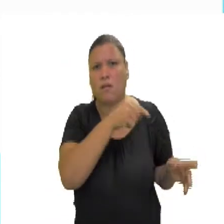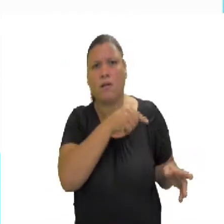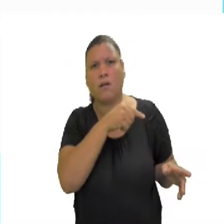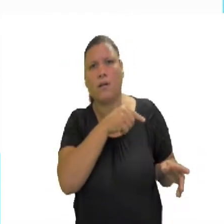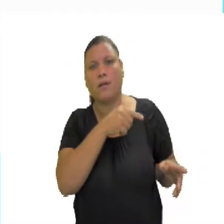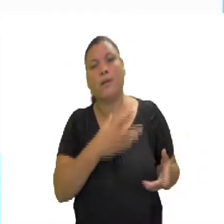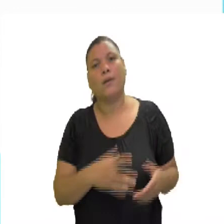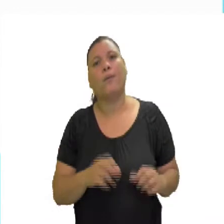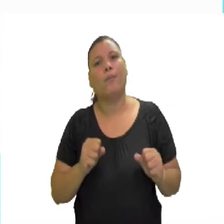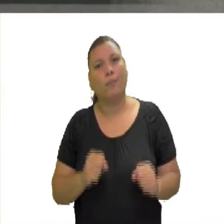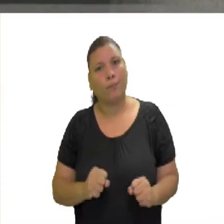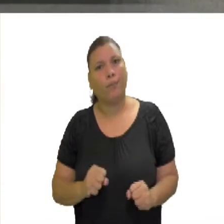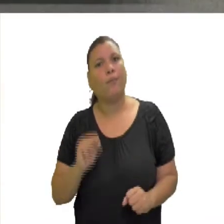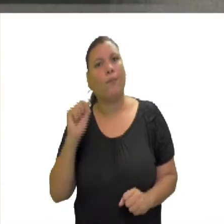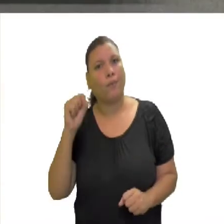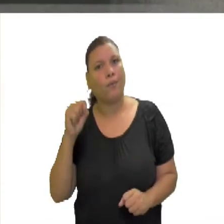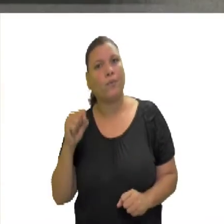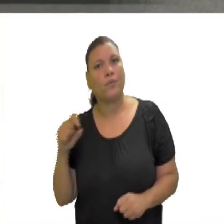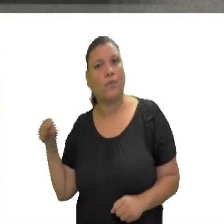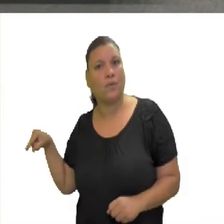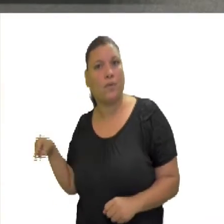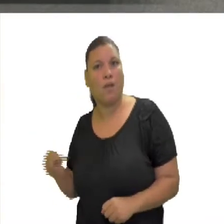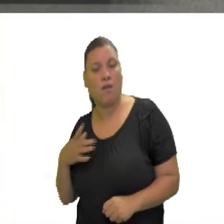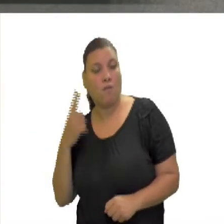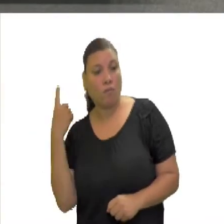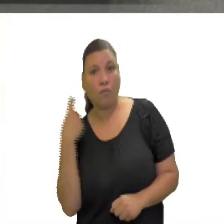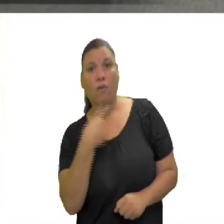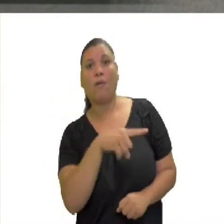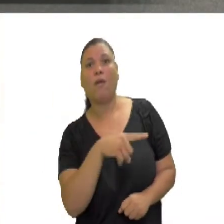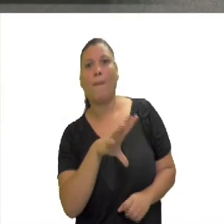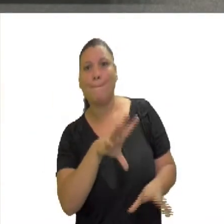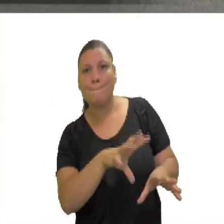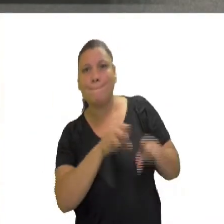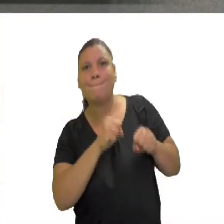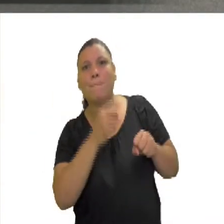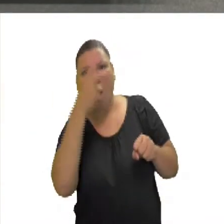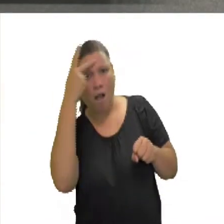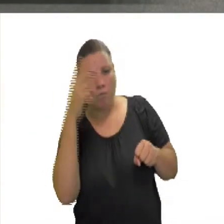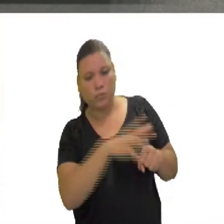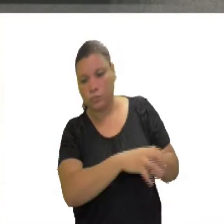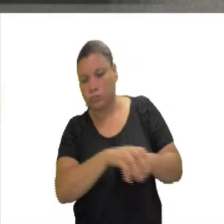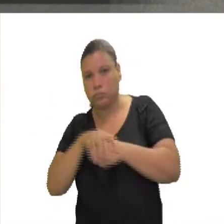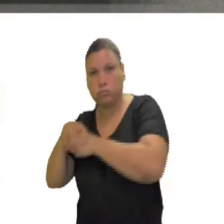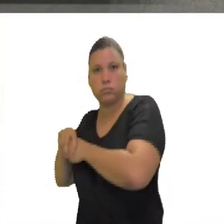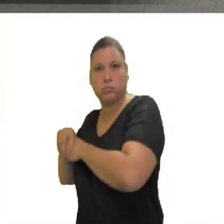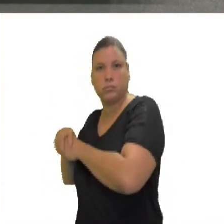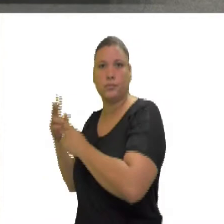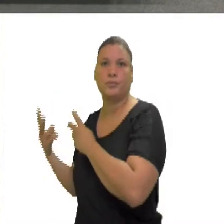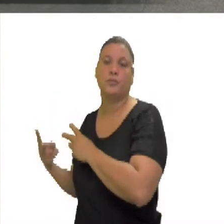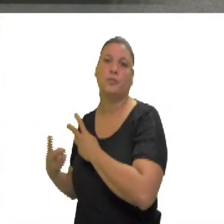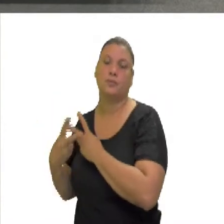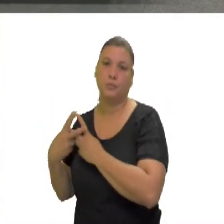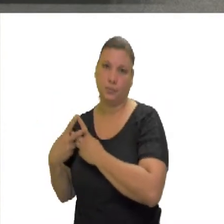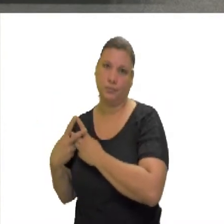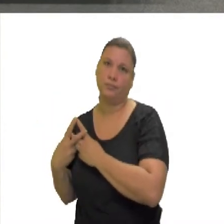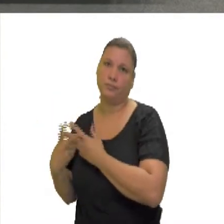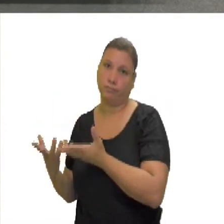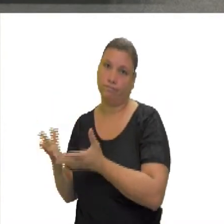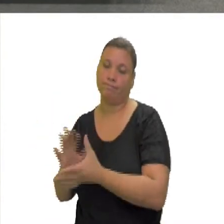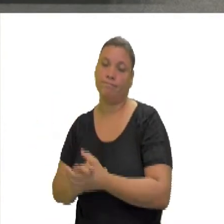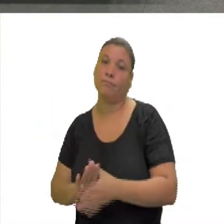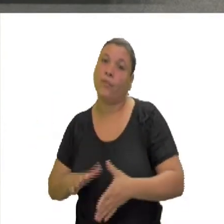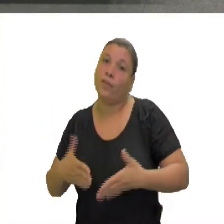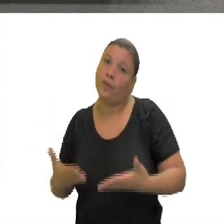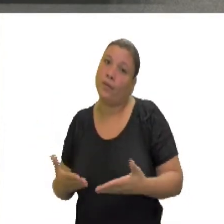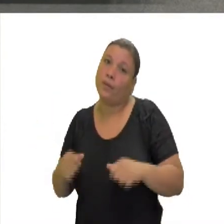preso, você poderia ser acusado, porque as estradas eram oficiais, elas precisavam ser, o ouro precisava ser